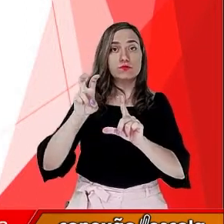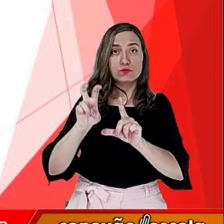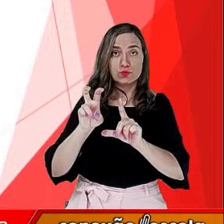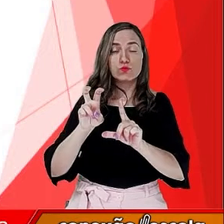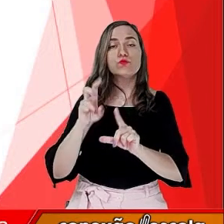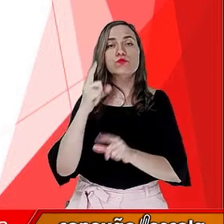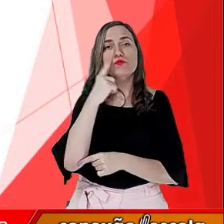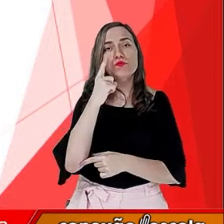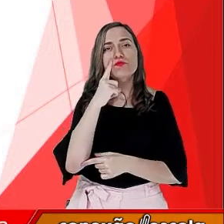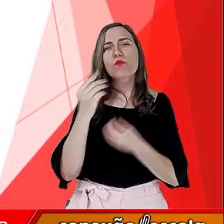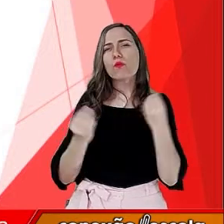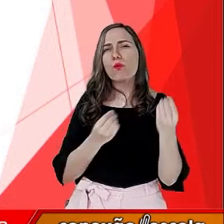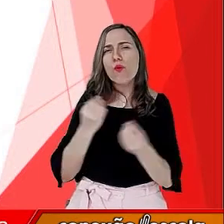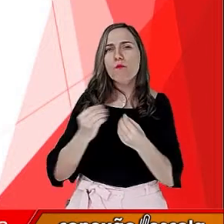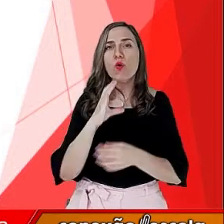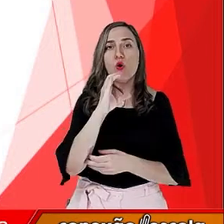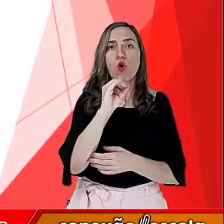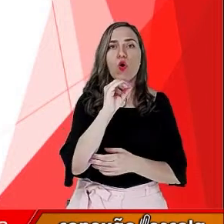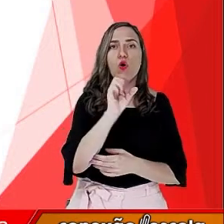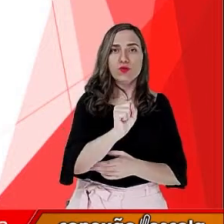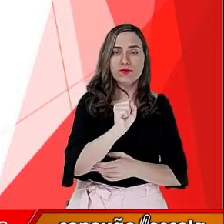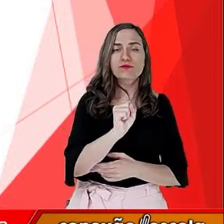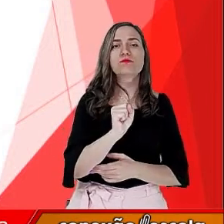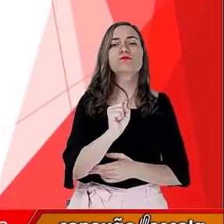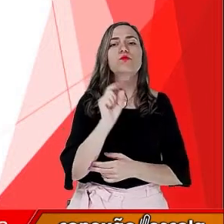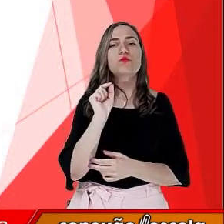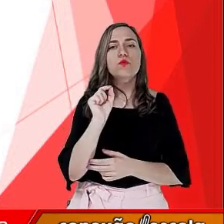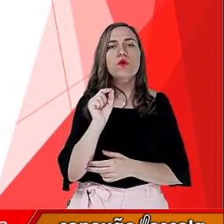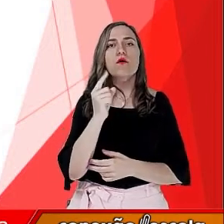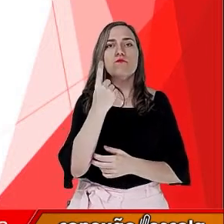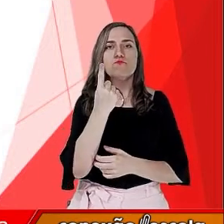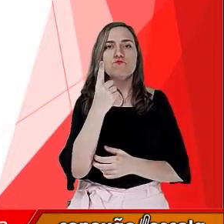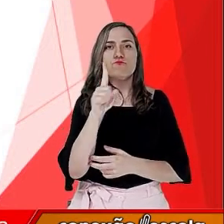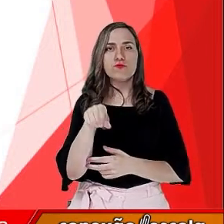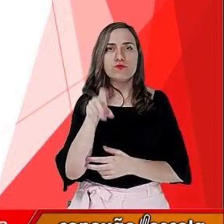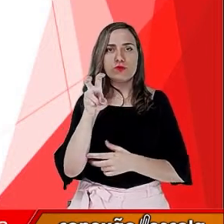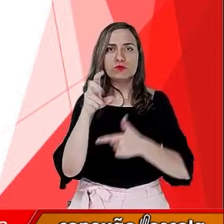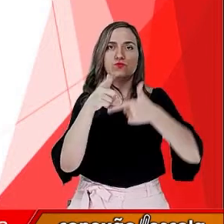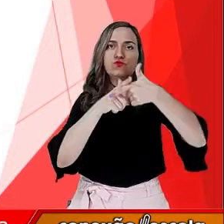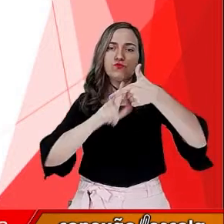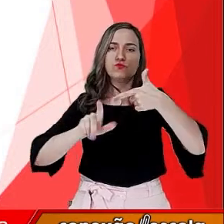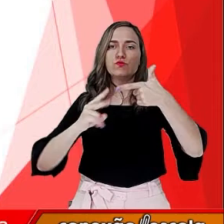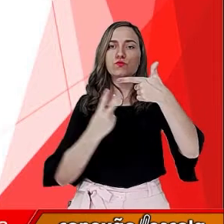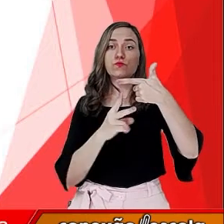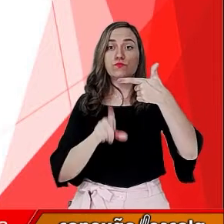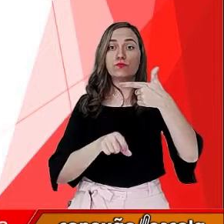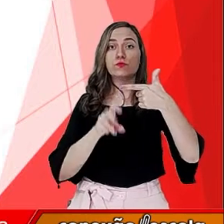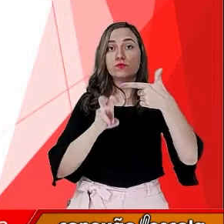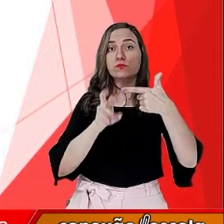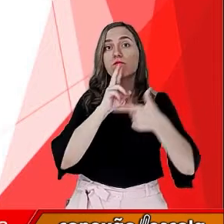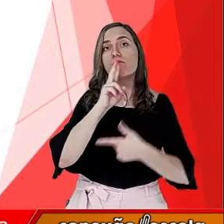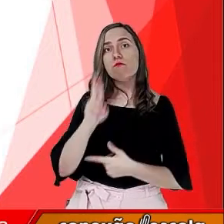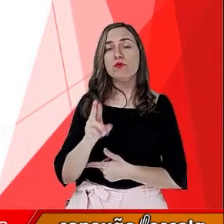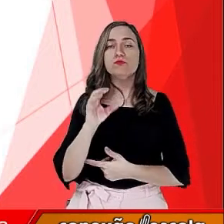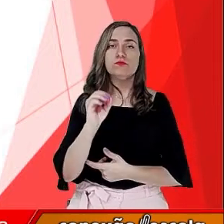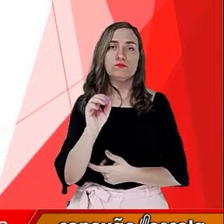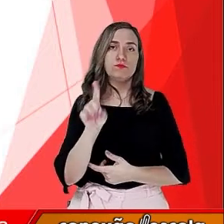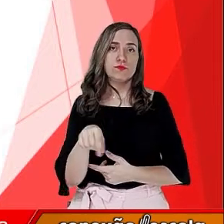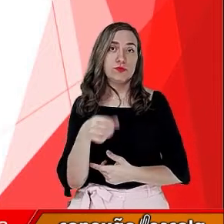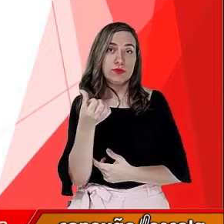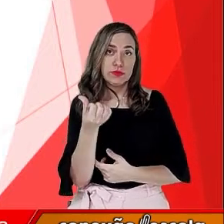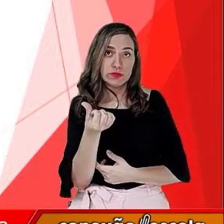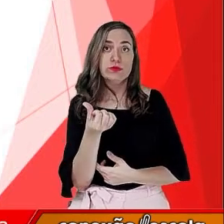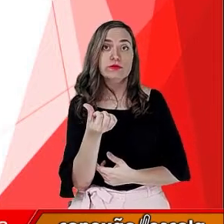eu tenho que o cosseno mede 1,5 sobre 2,5, dividindo 0,6. O